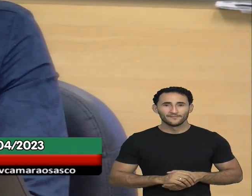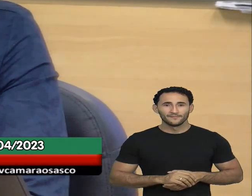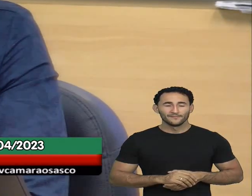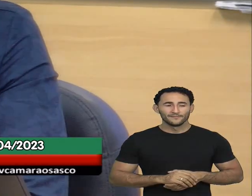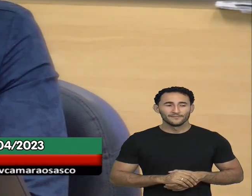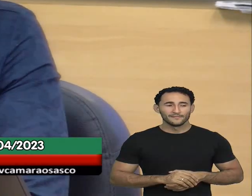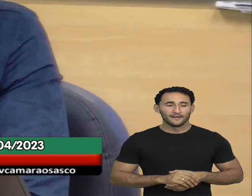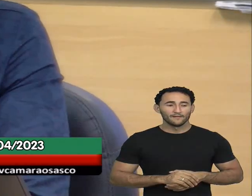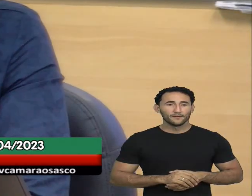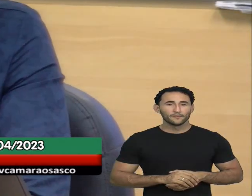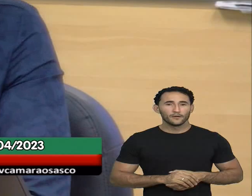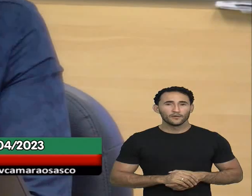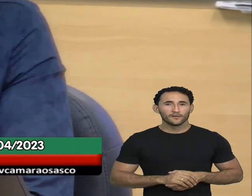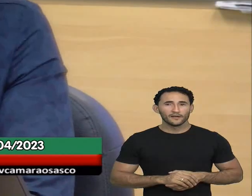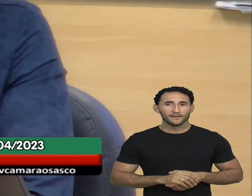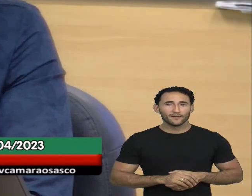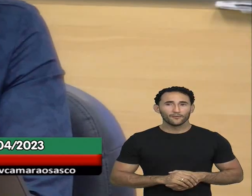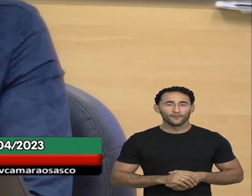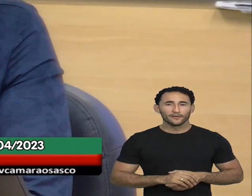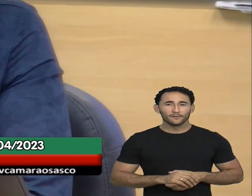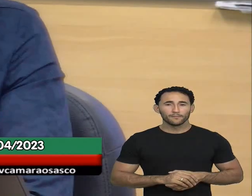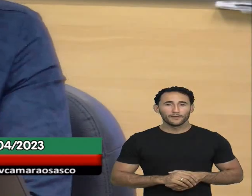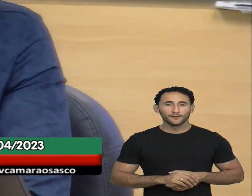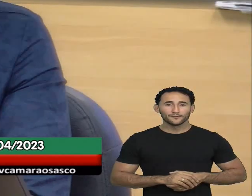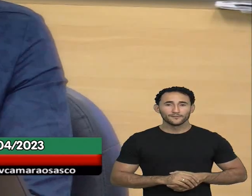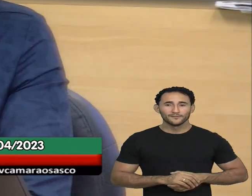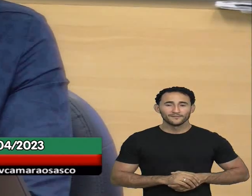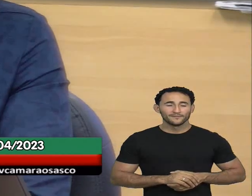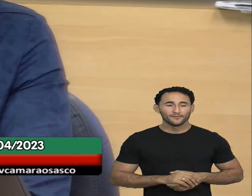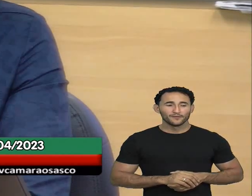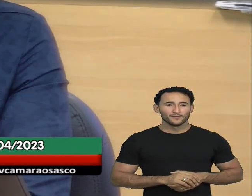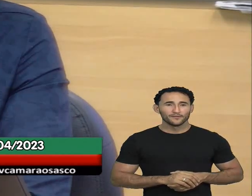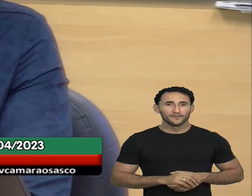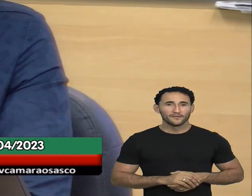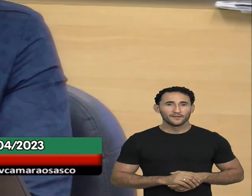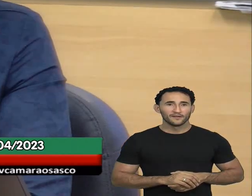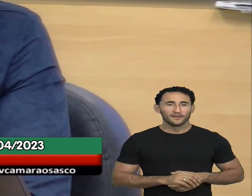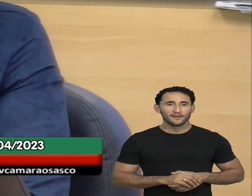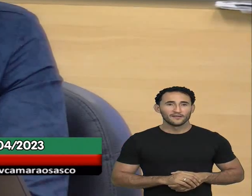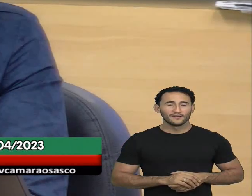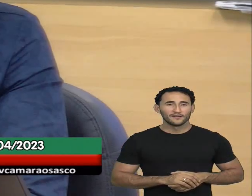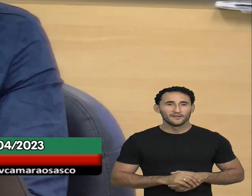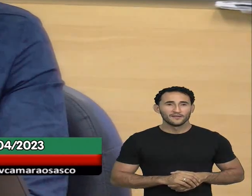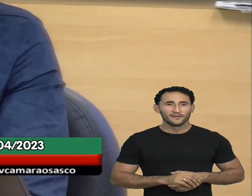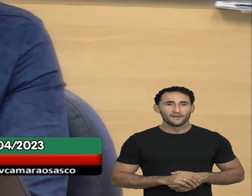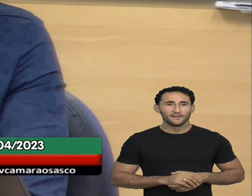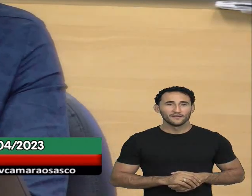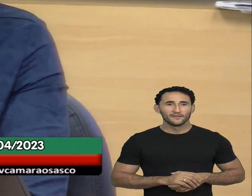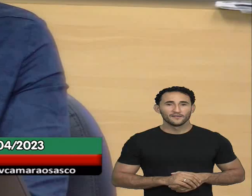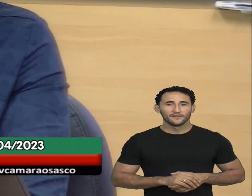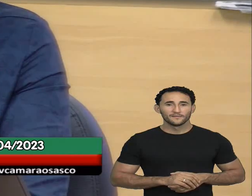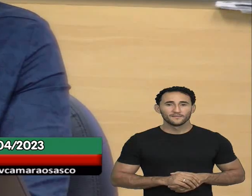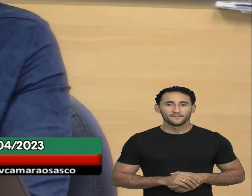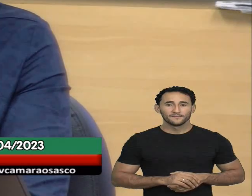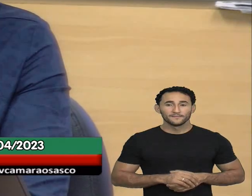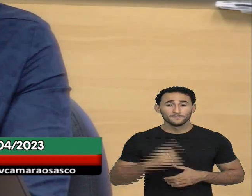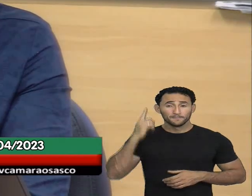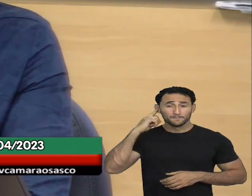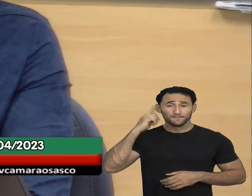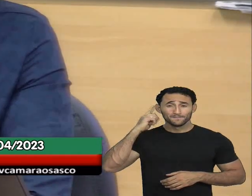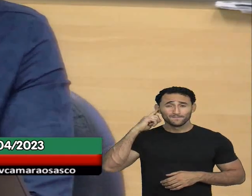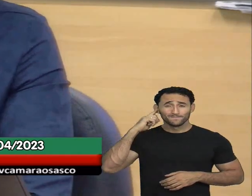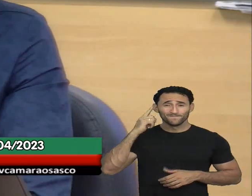hemodinâmica do nosso hospital. Primeiramente, como é que funciona? Como que esse paciente chega para nós no